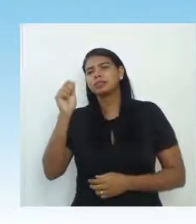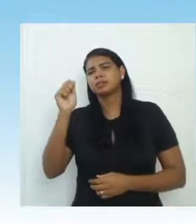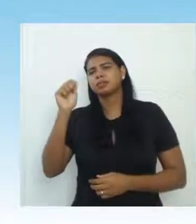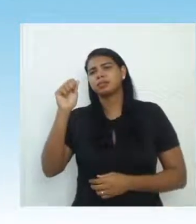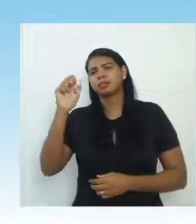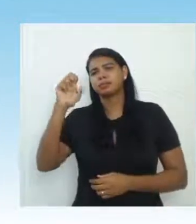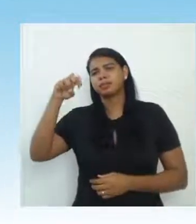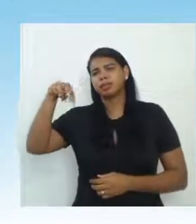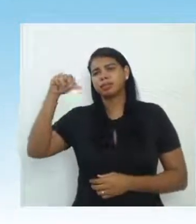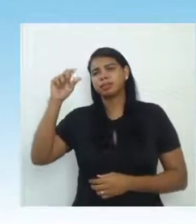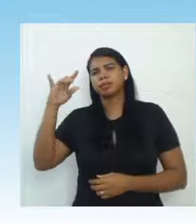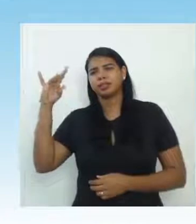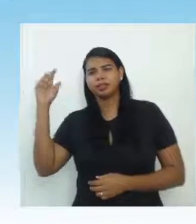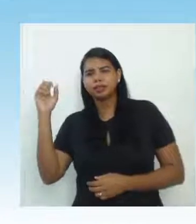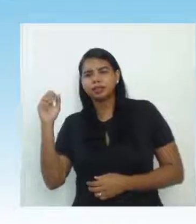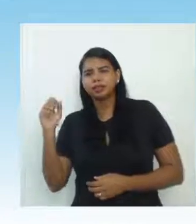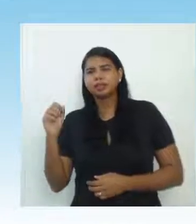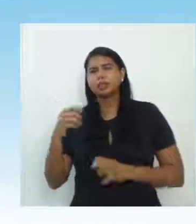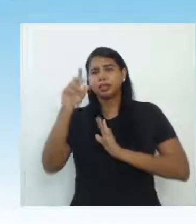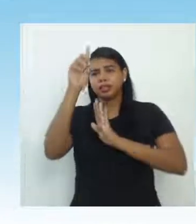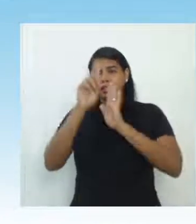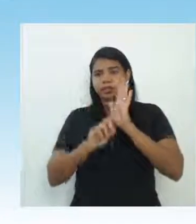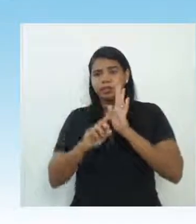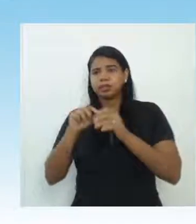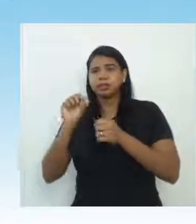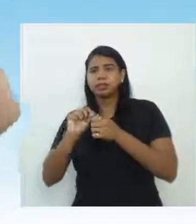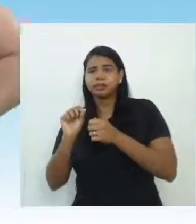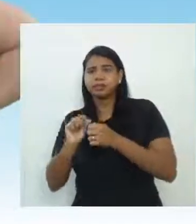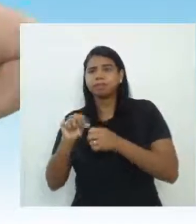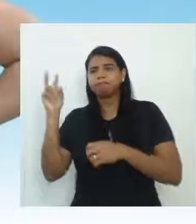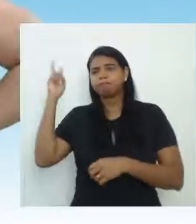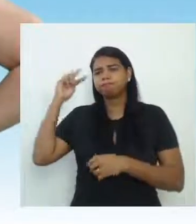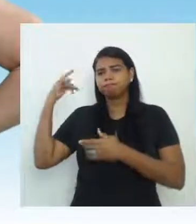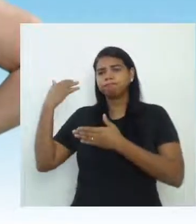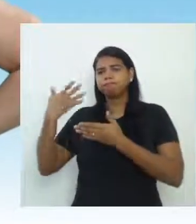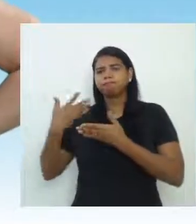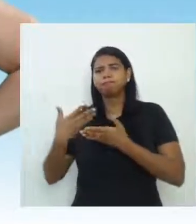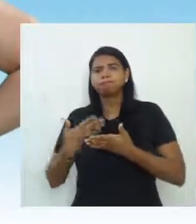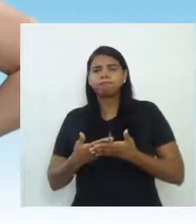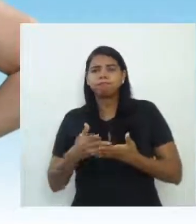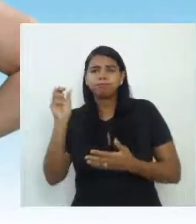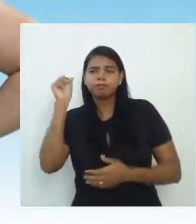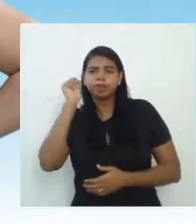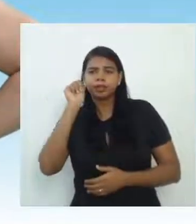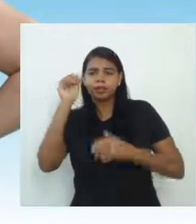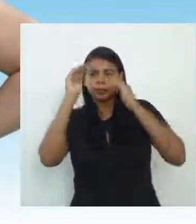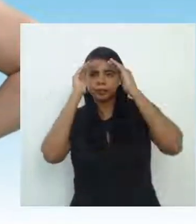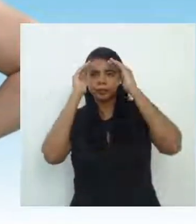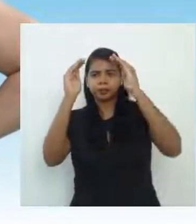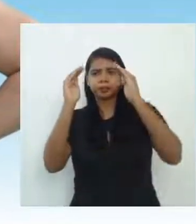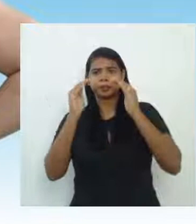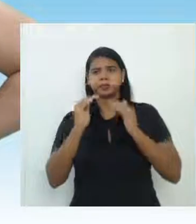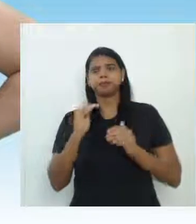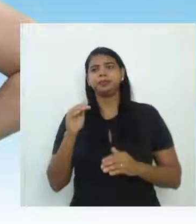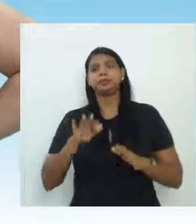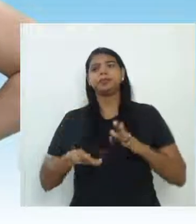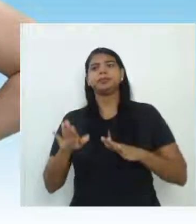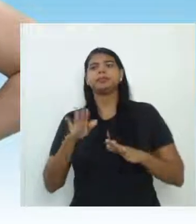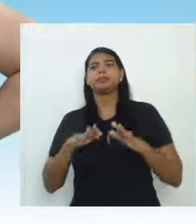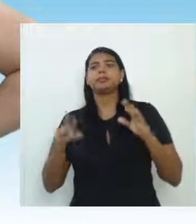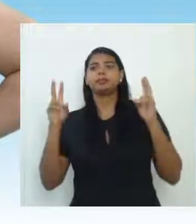que nós buscamos aqui hoje. E lembrar que nós vamos discorrer também sobre a mulher, o respeito à mulher, cuidado com